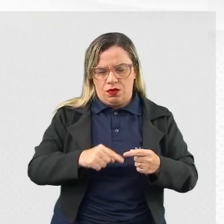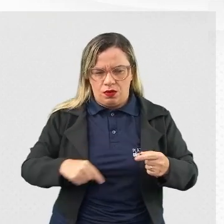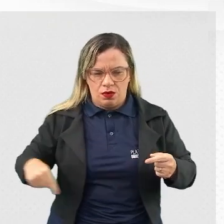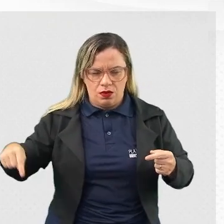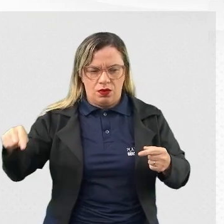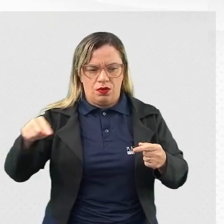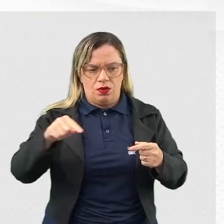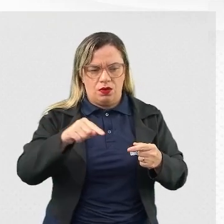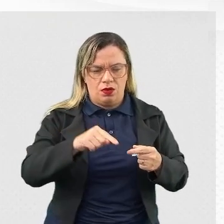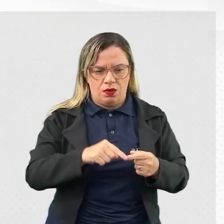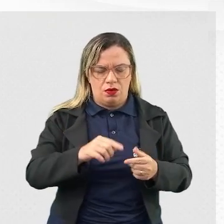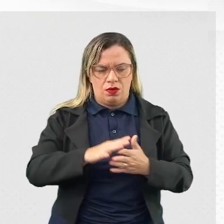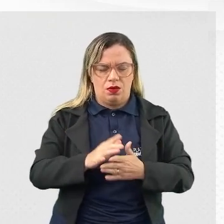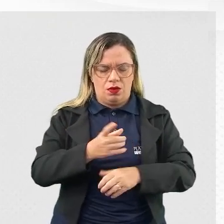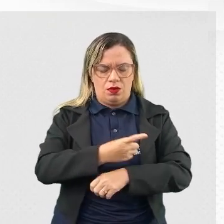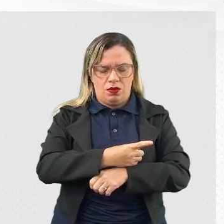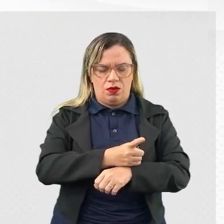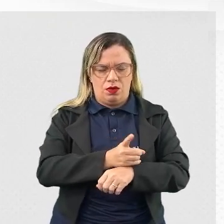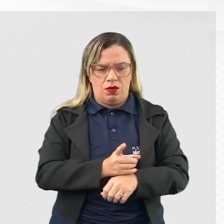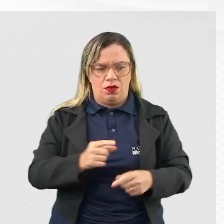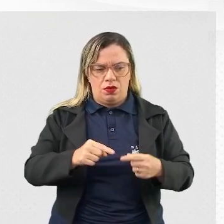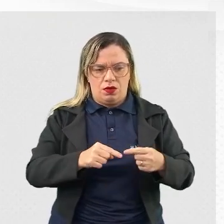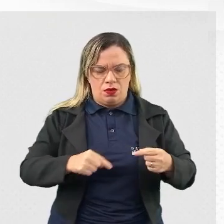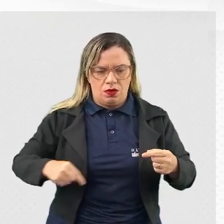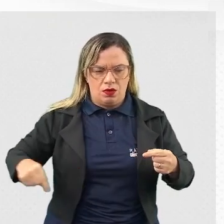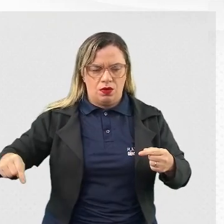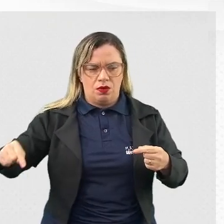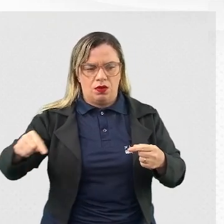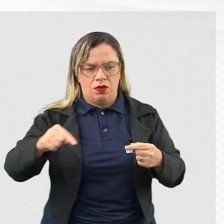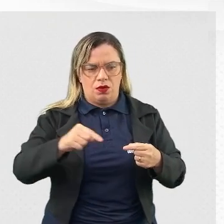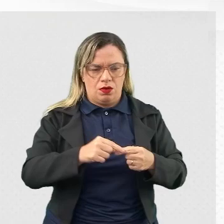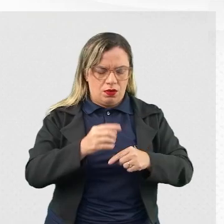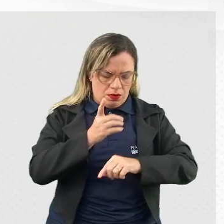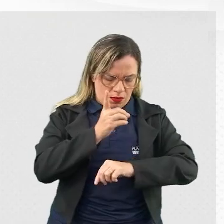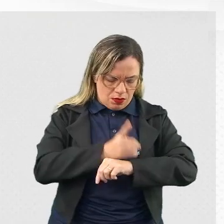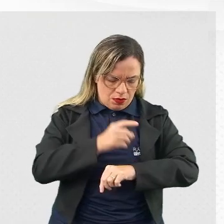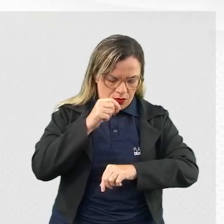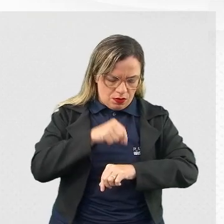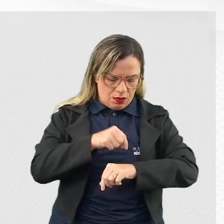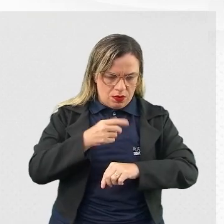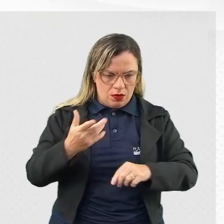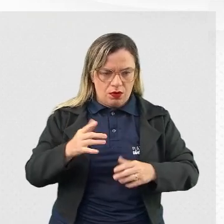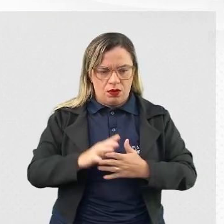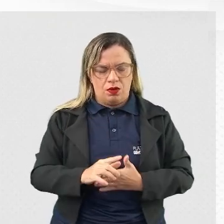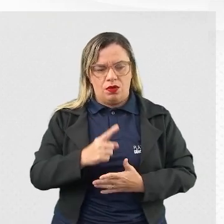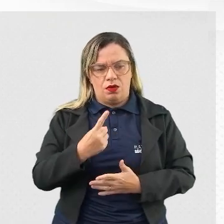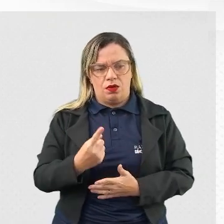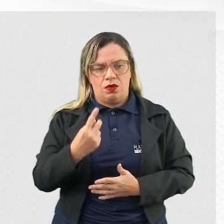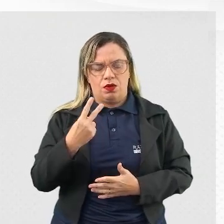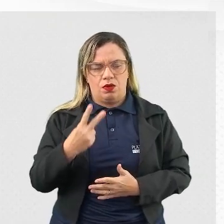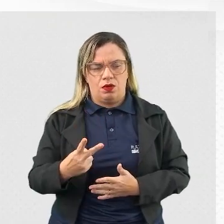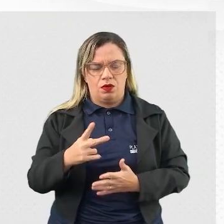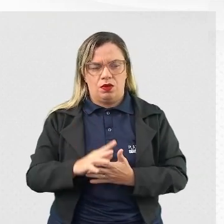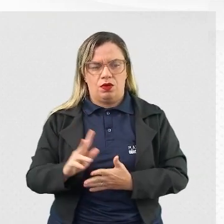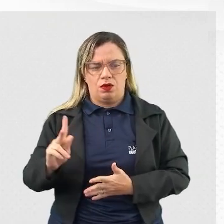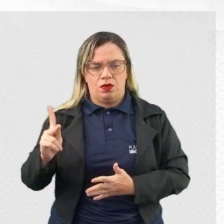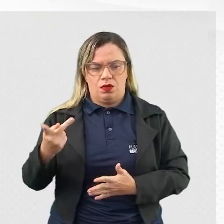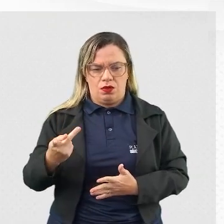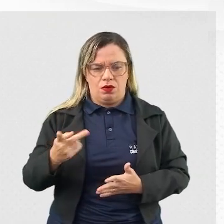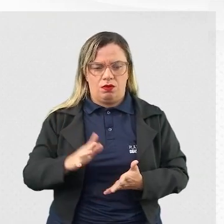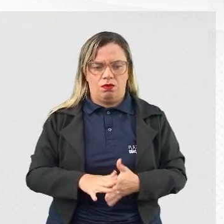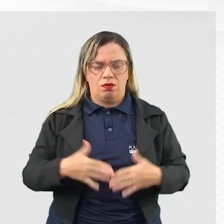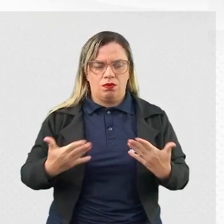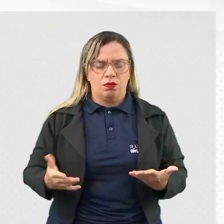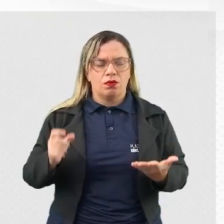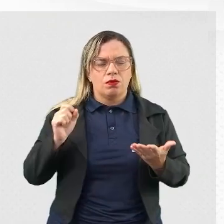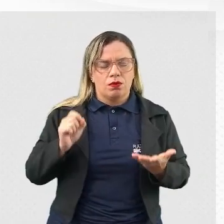ao redor do ponteiro do relógio? Ao redor do visor do relógio. Ele gasta 12 horas para dar uma volta. O período dele é de 12